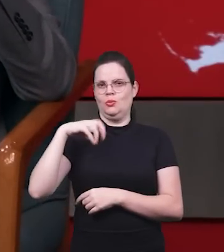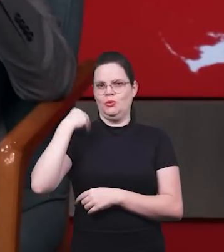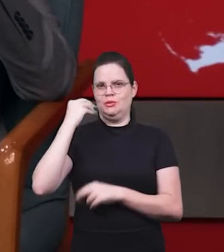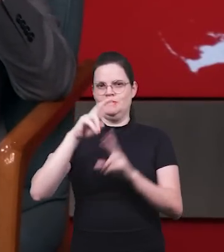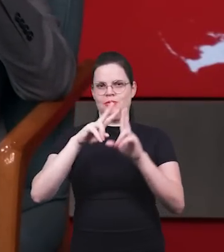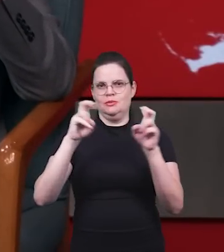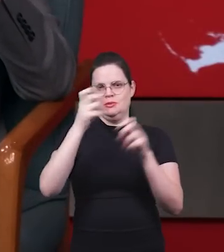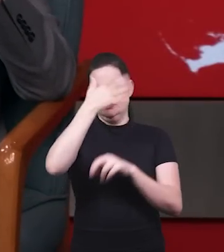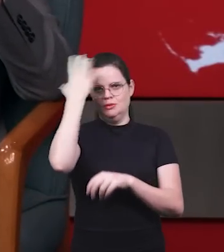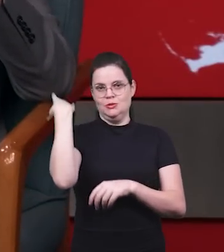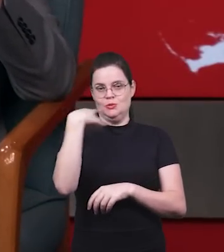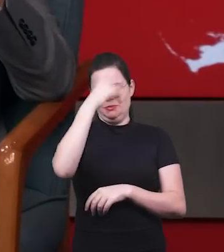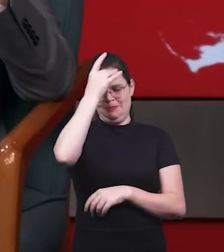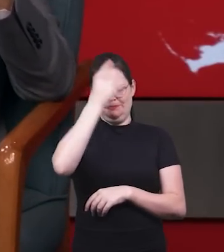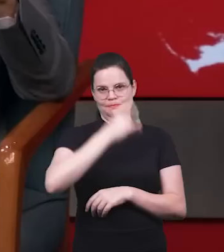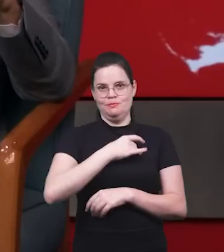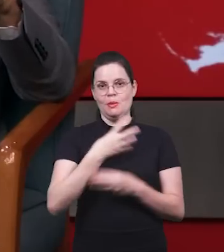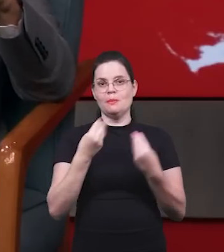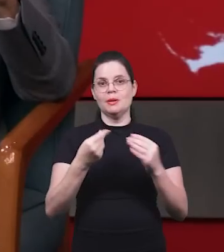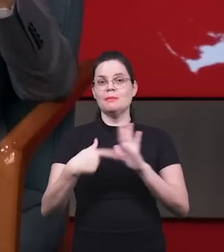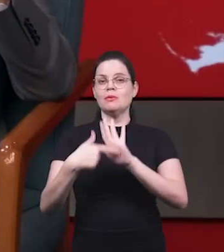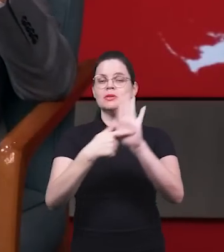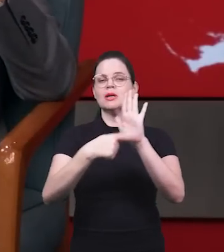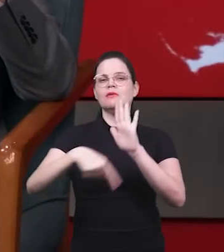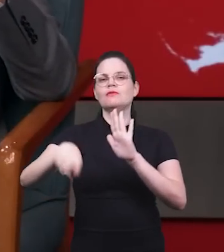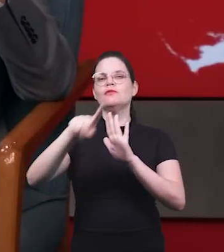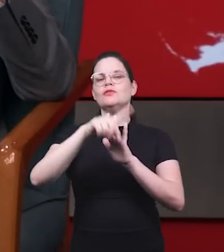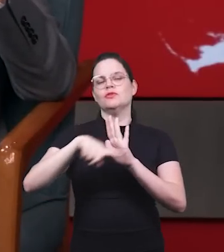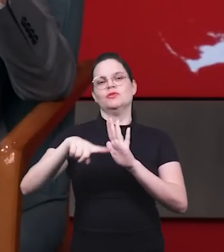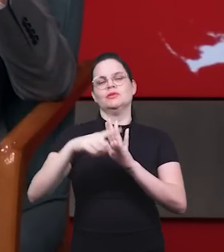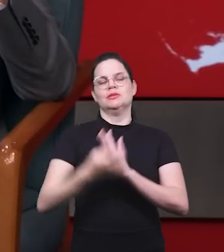experiências de batismo com o Espírito Santo para mostrar